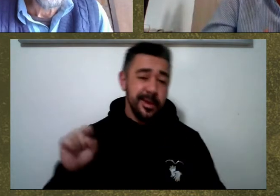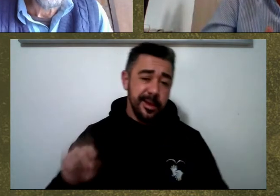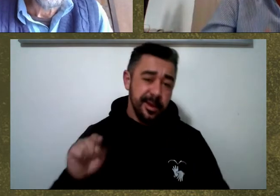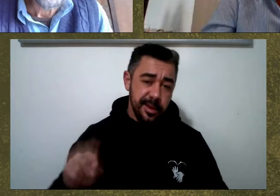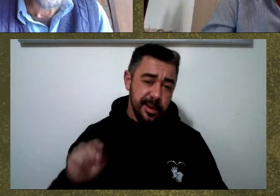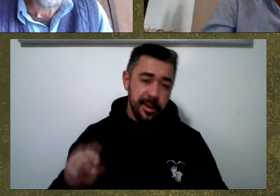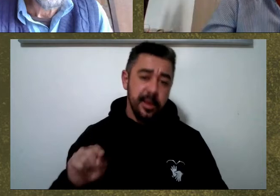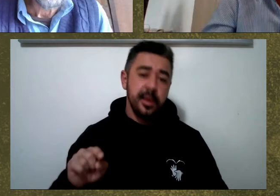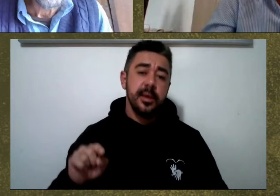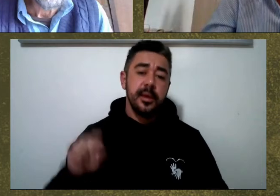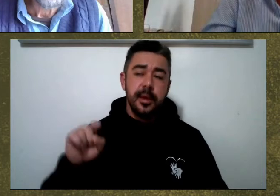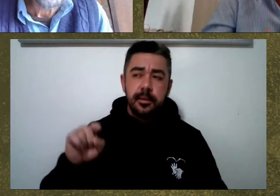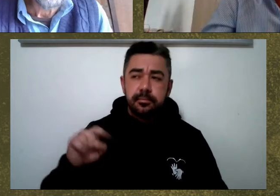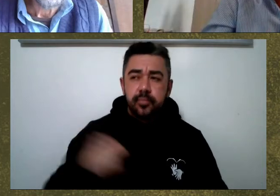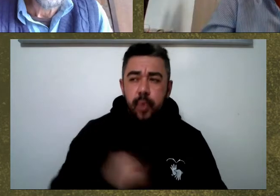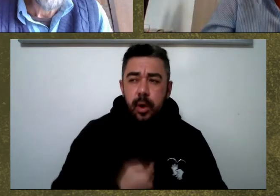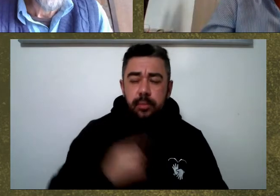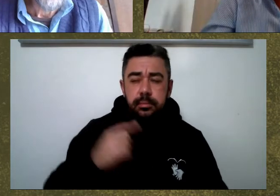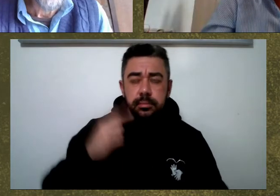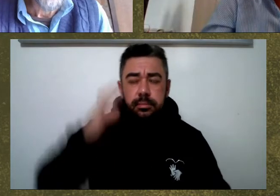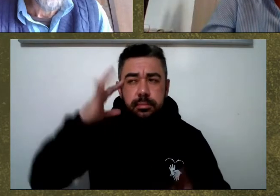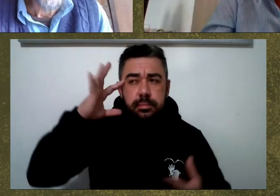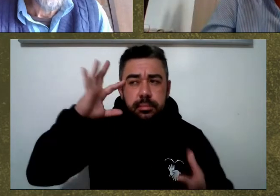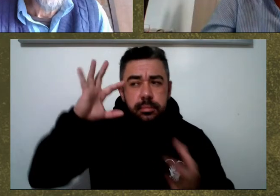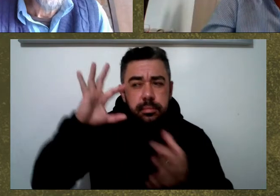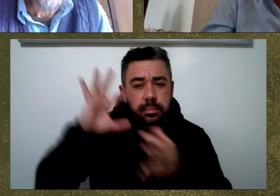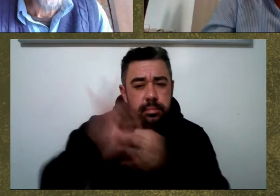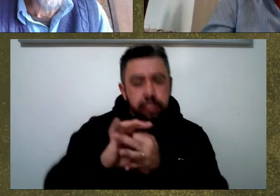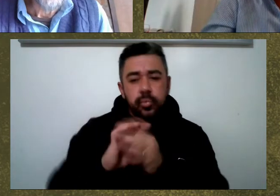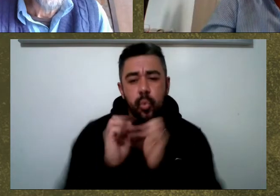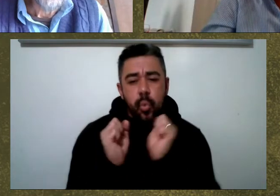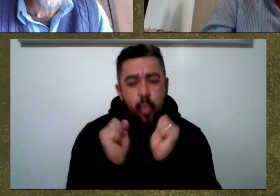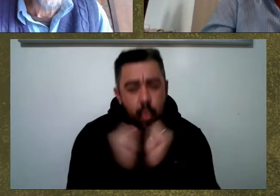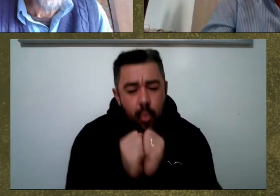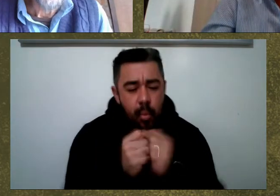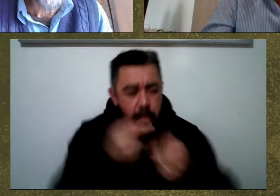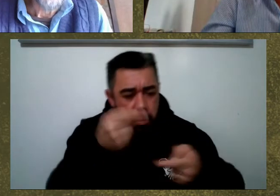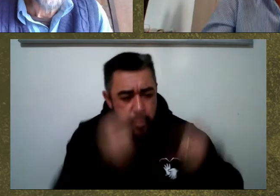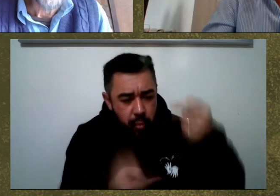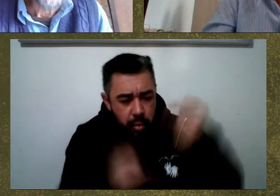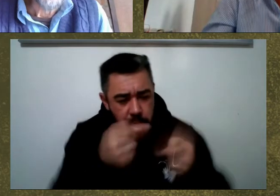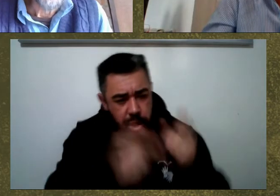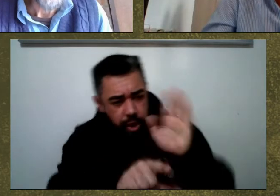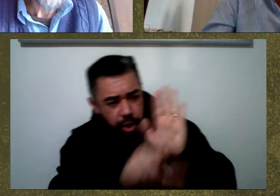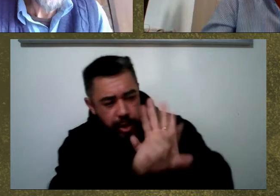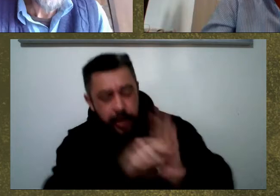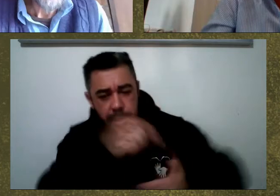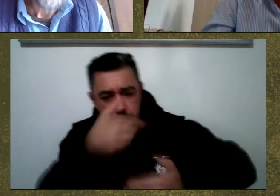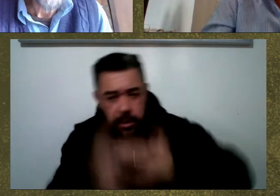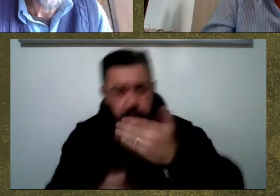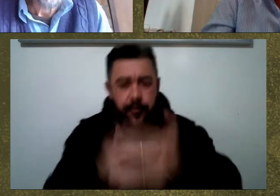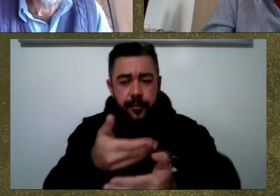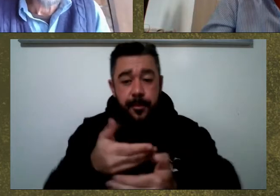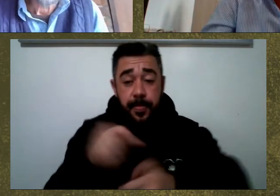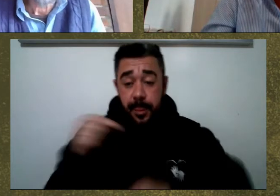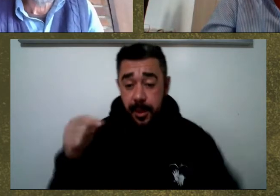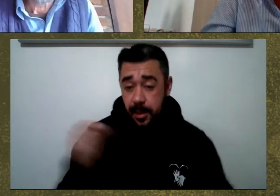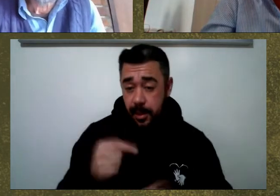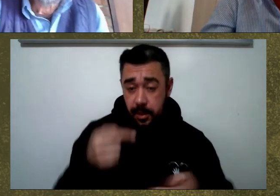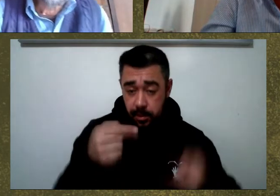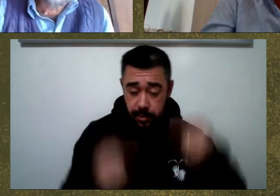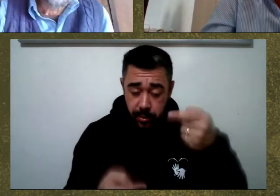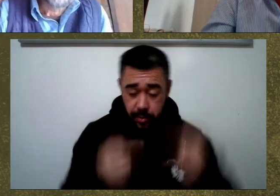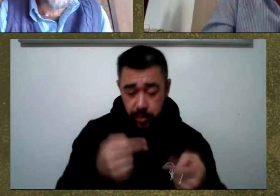introduziu coerência num conjunto de políticas que vínhamos desenvolvendo. E essas políticas são baseadas no respeito